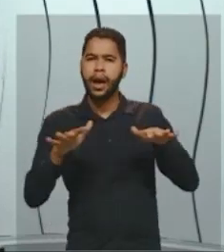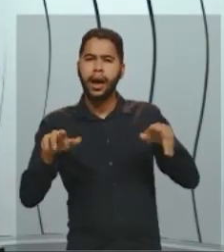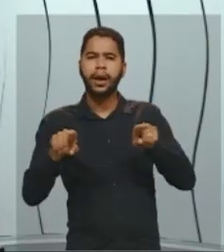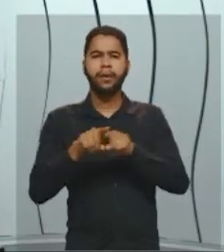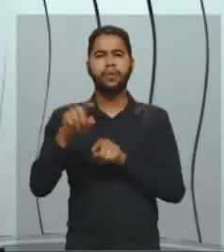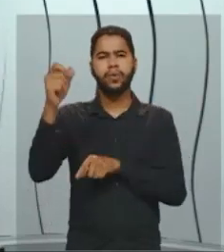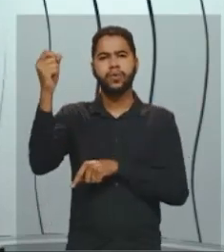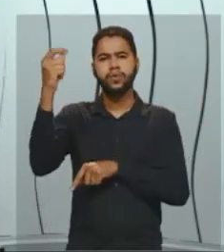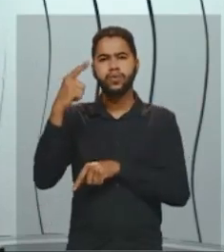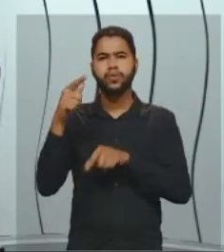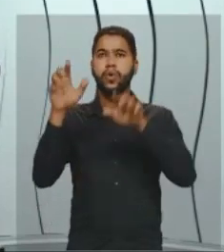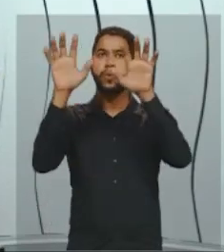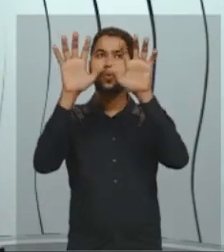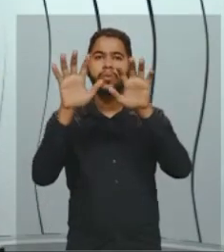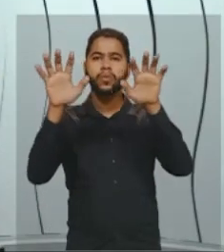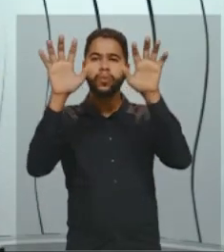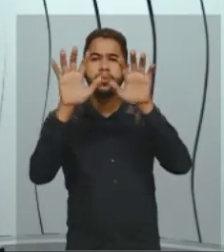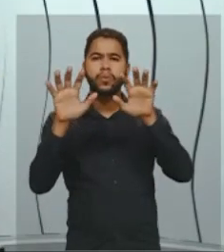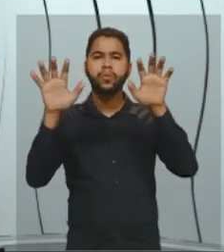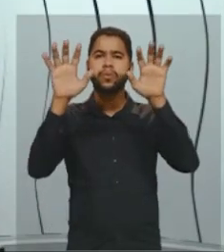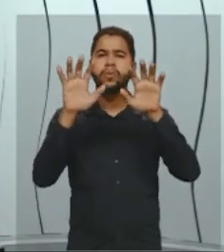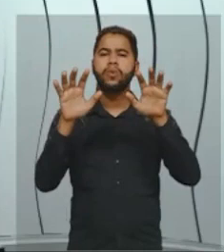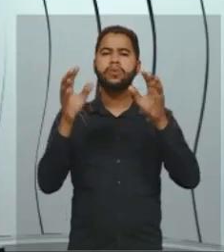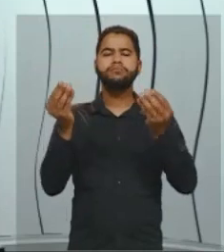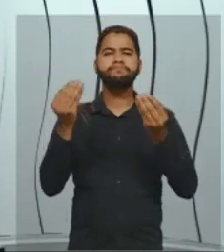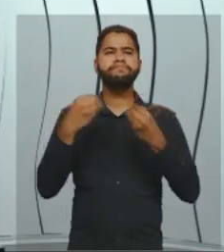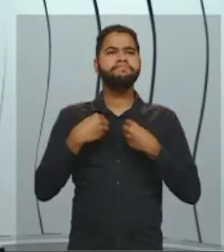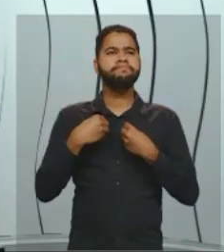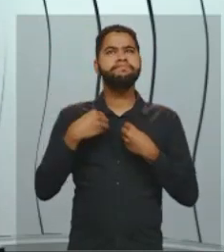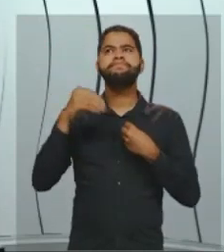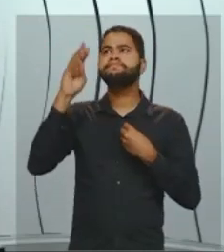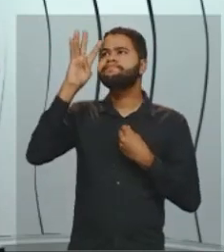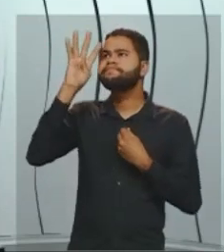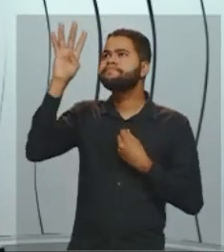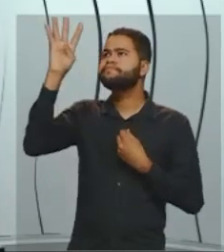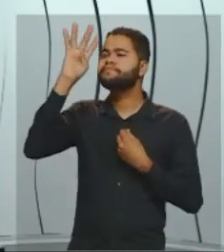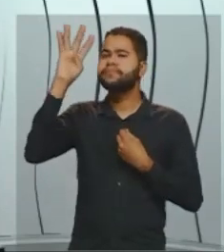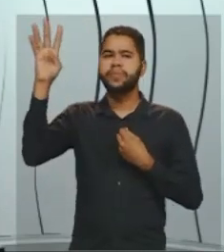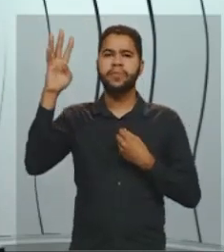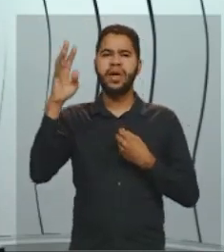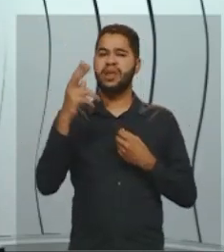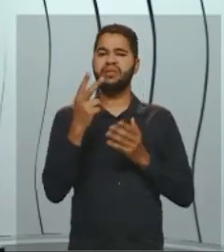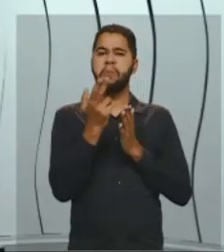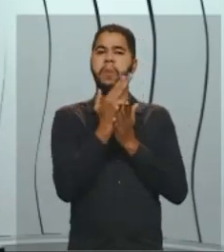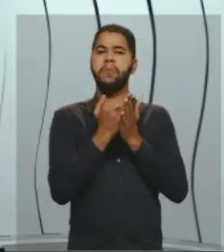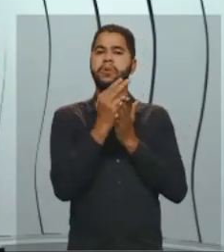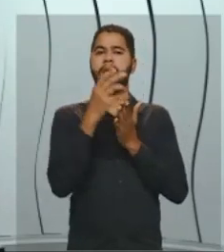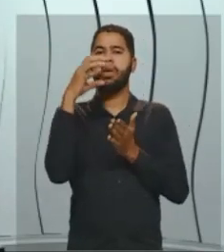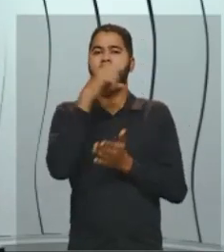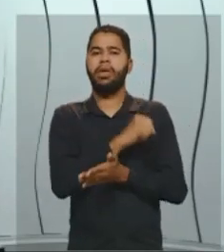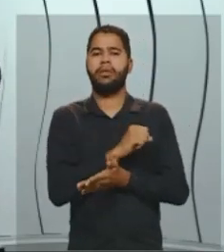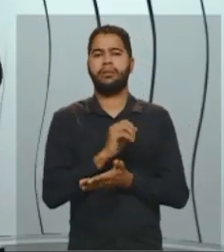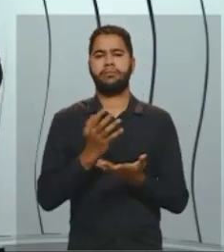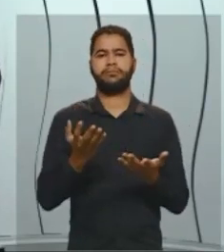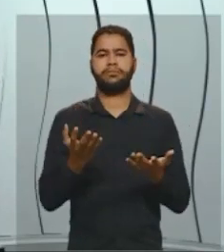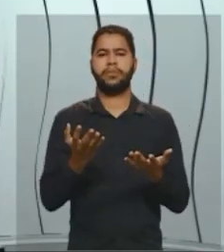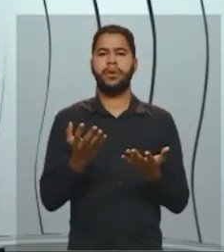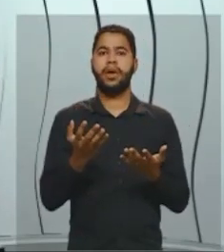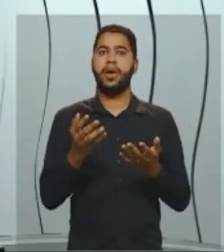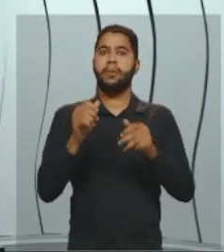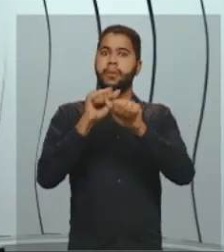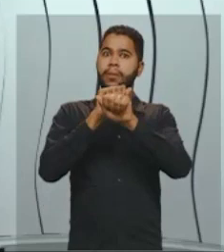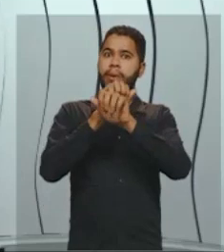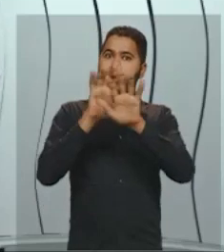das nuvens, traz aquela ideia de uma coisa, uma pintura rápida, que a gente vai explicar mais tarde, uma pintura